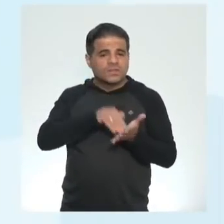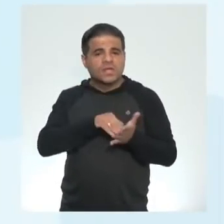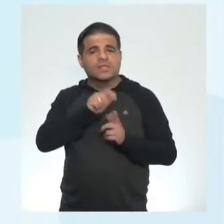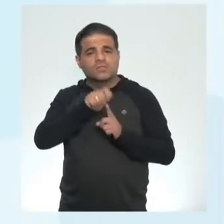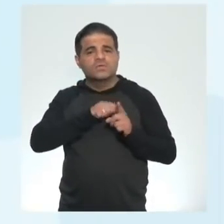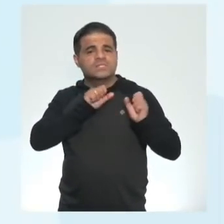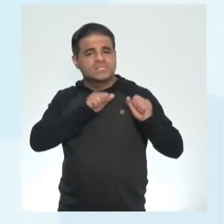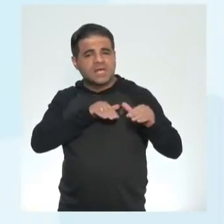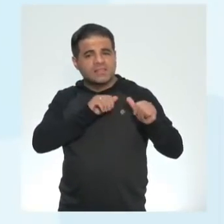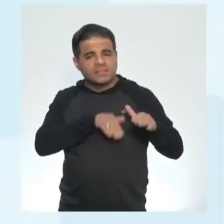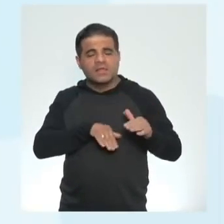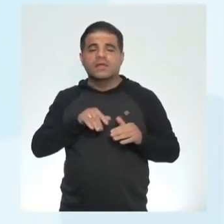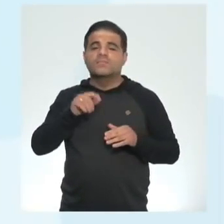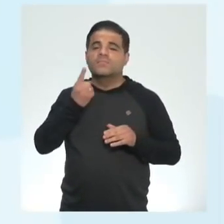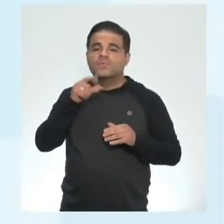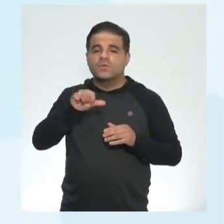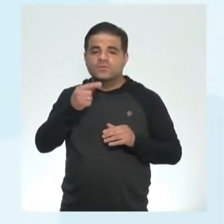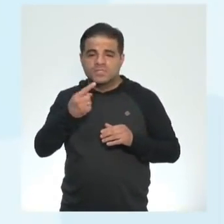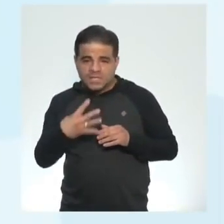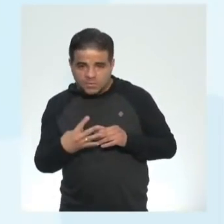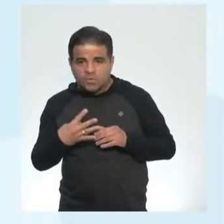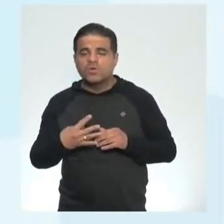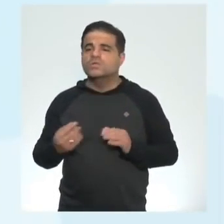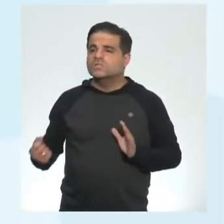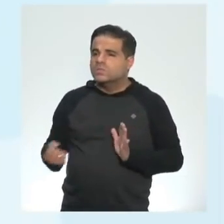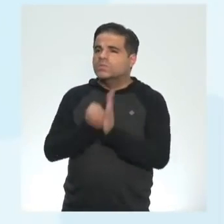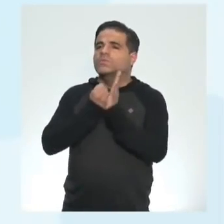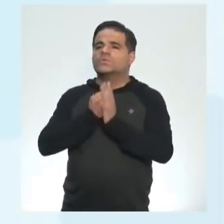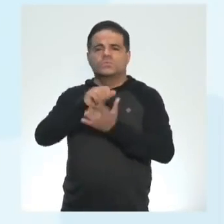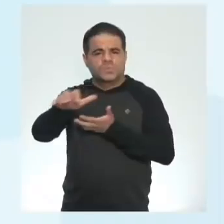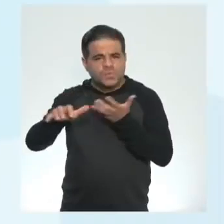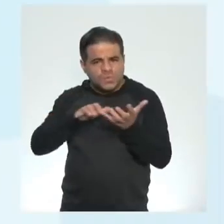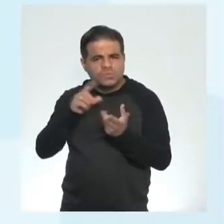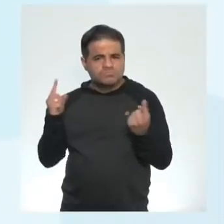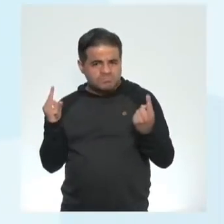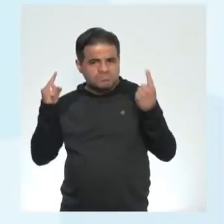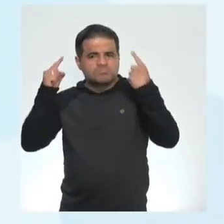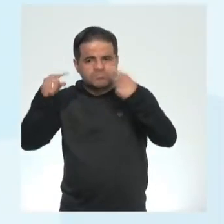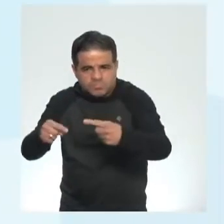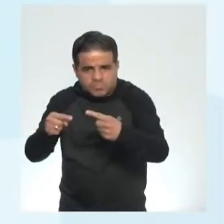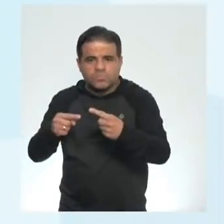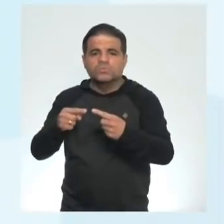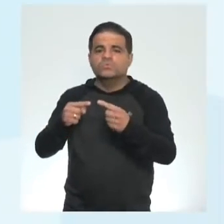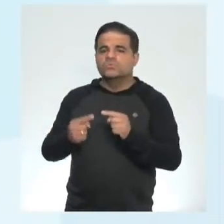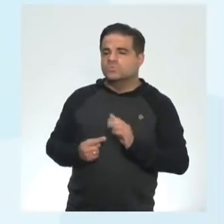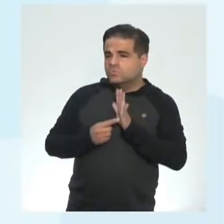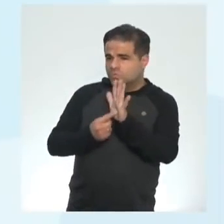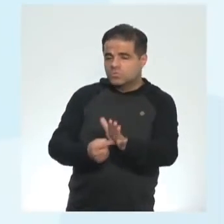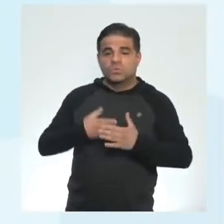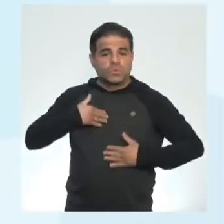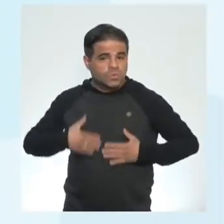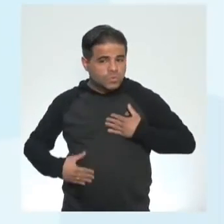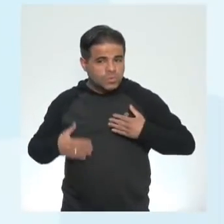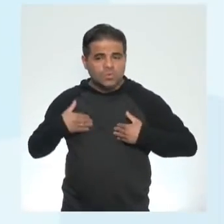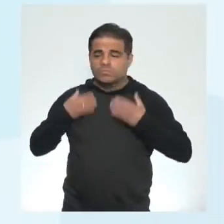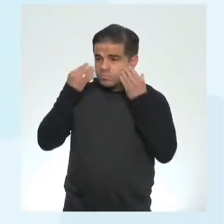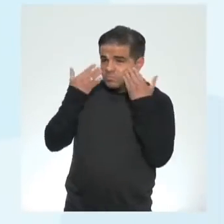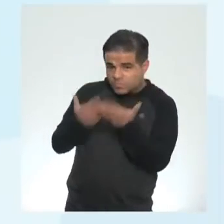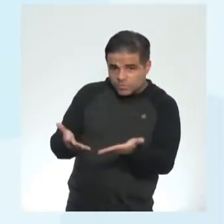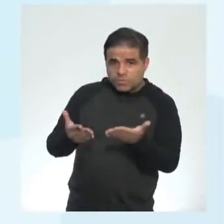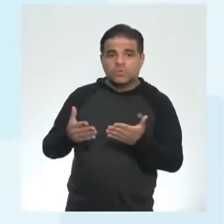de 1914, marcando o confronto que opôs o corpo